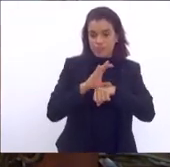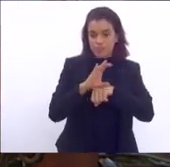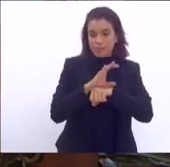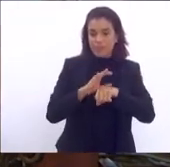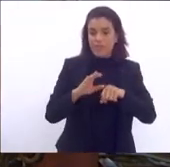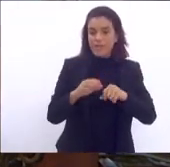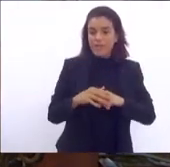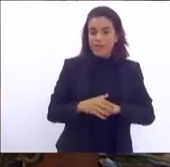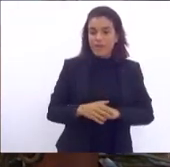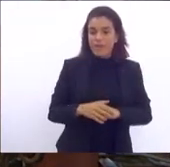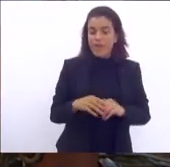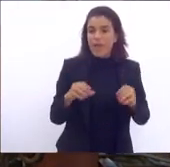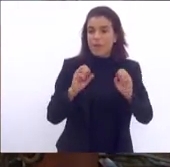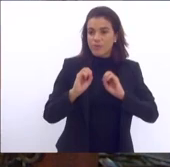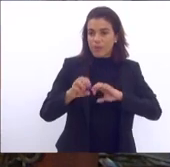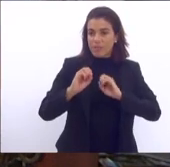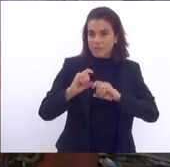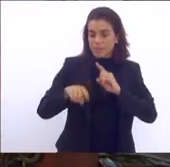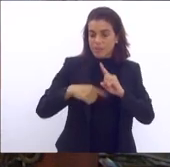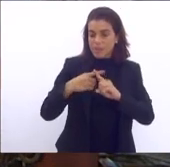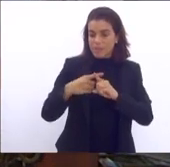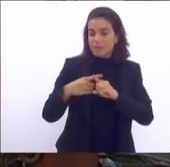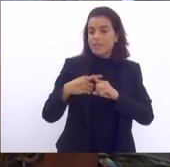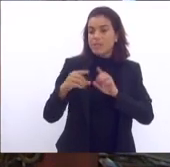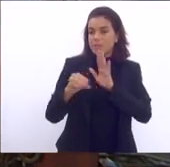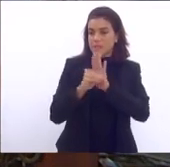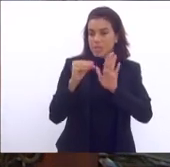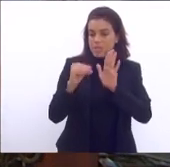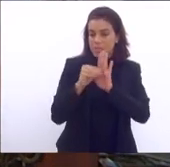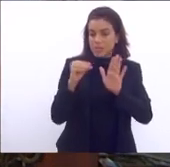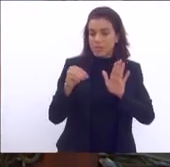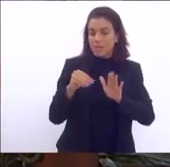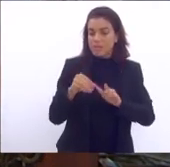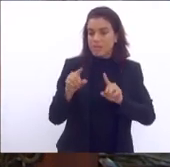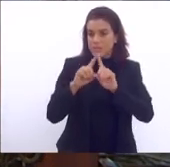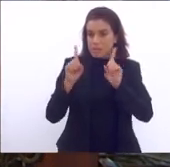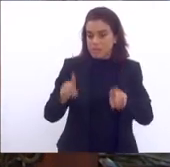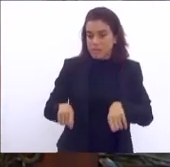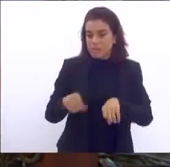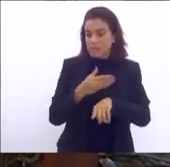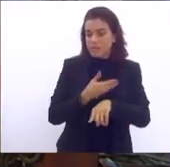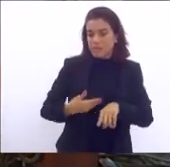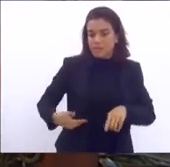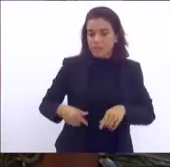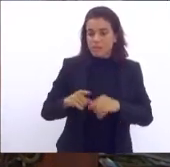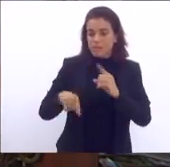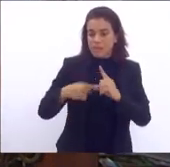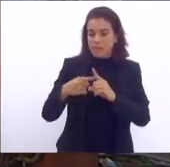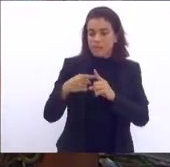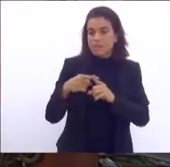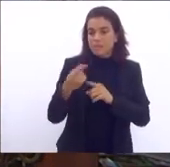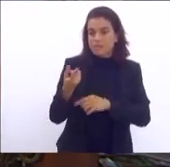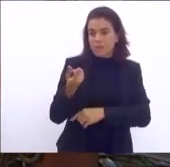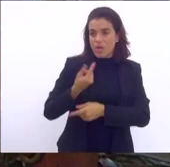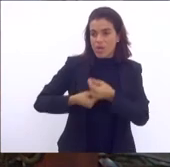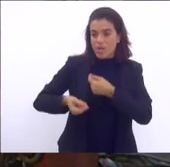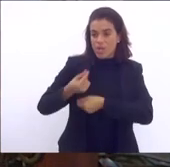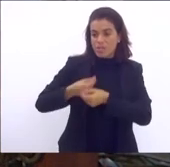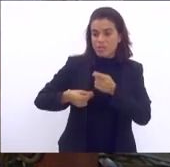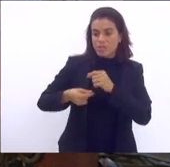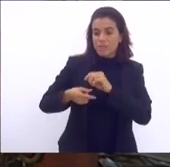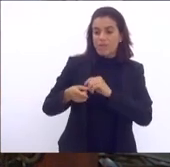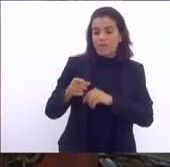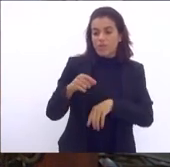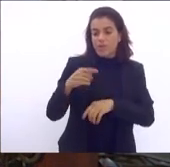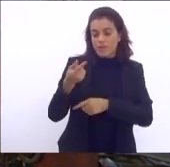emendas, de Servidores Públicos favorável com emendas e de Orçamento, Finanças, Fiscalização Financeira e Controle